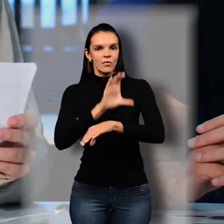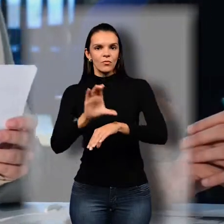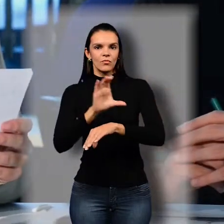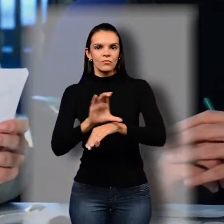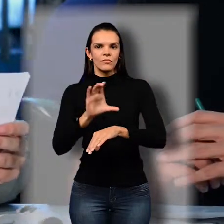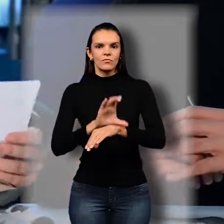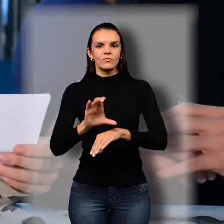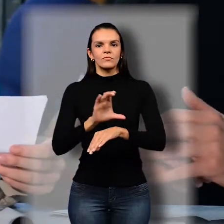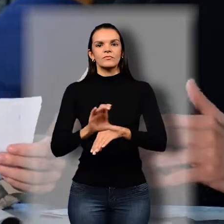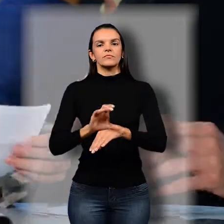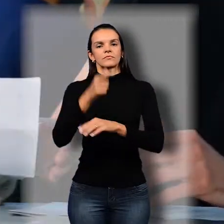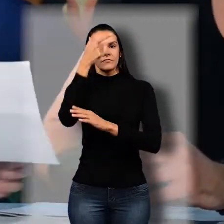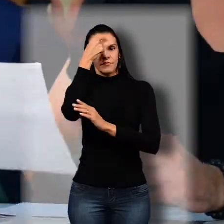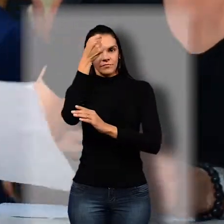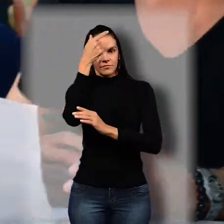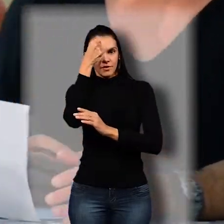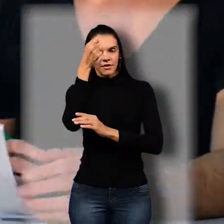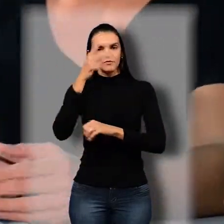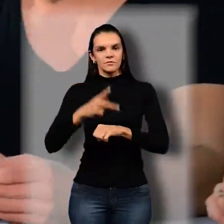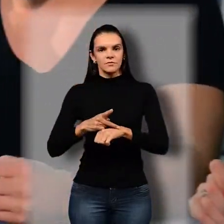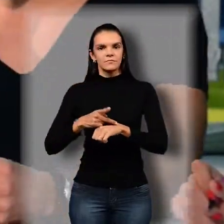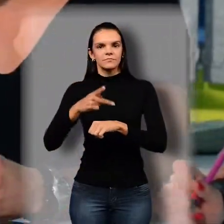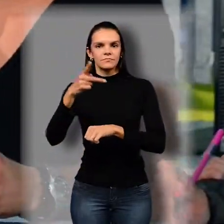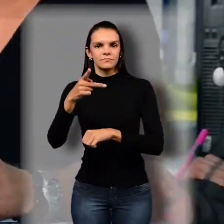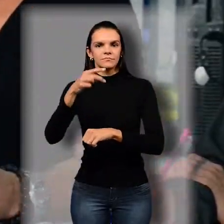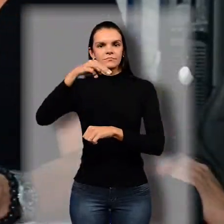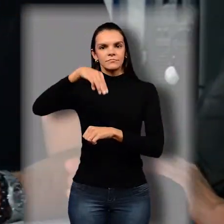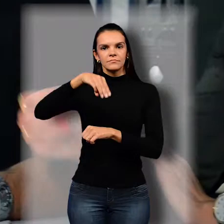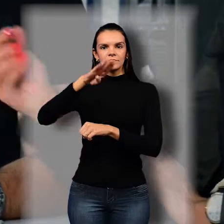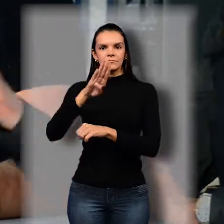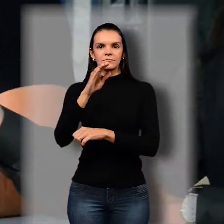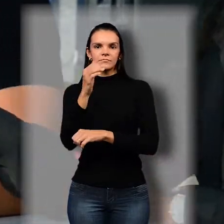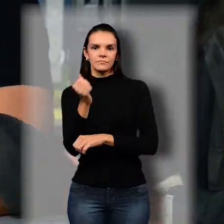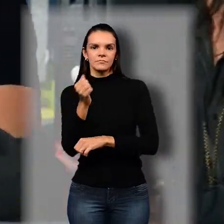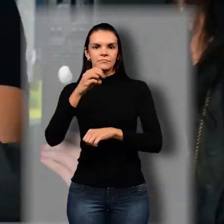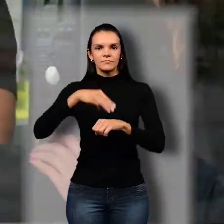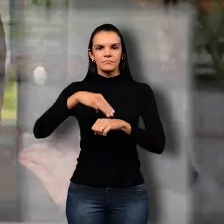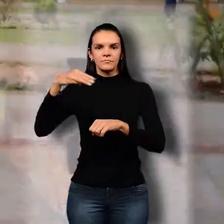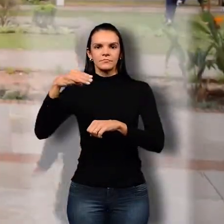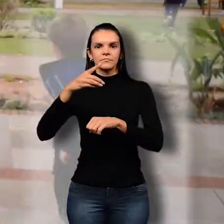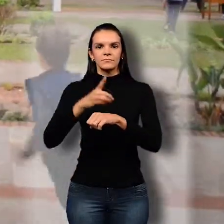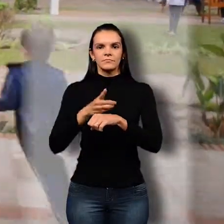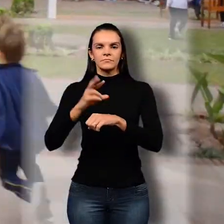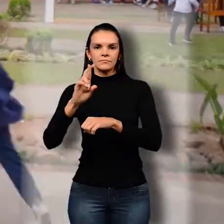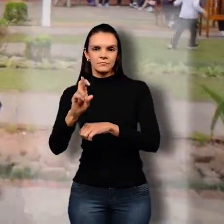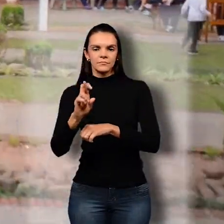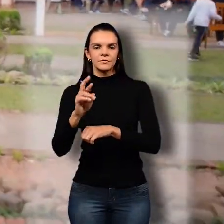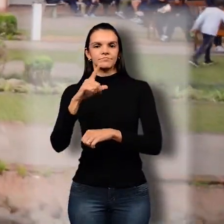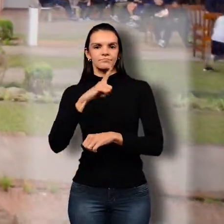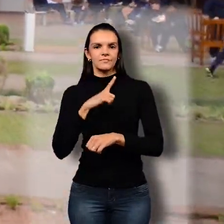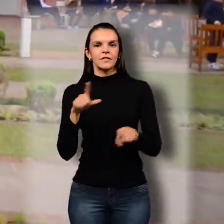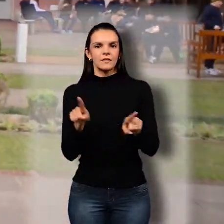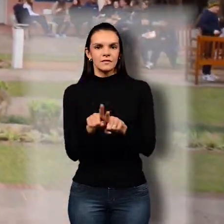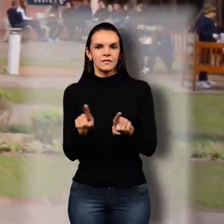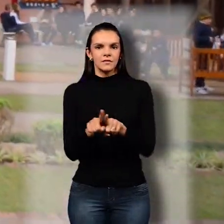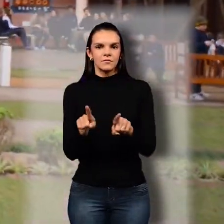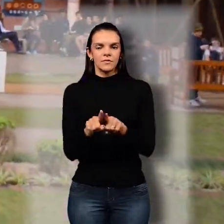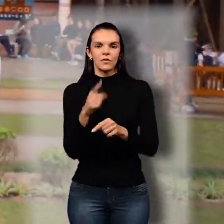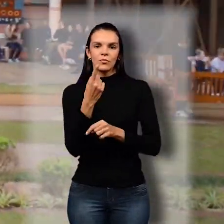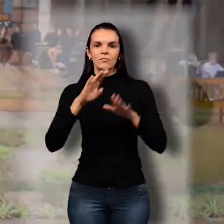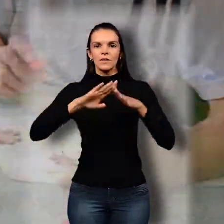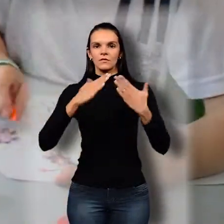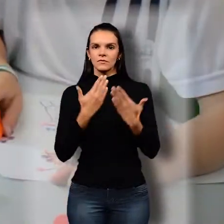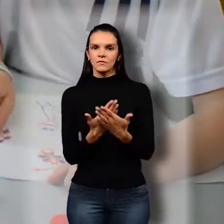graduação, especialização, MBA, mestrado e doutorado e ainda mantém uma escola